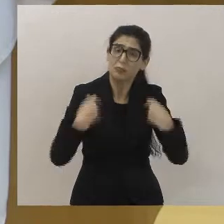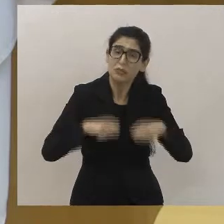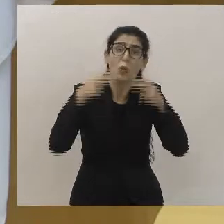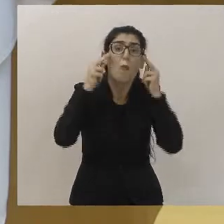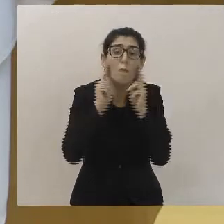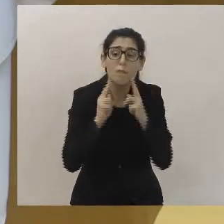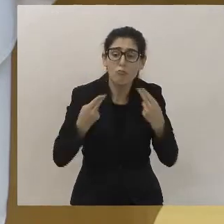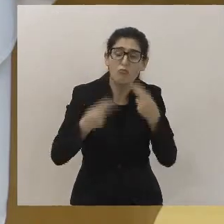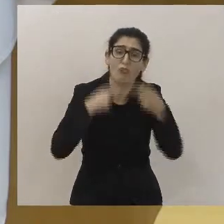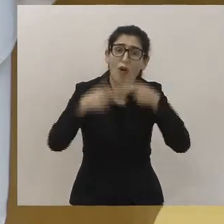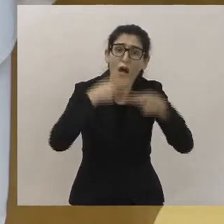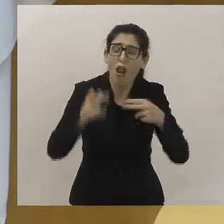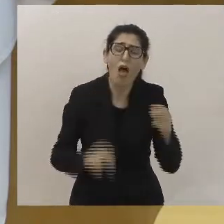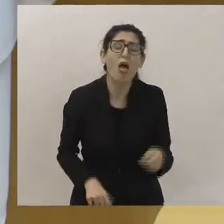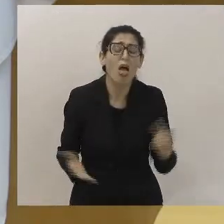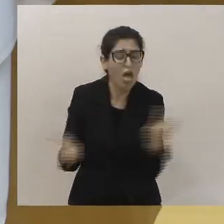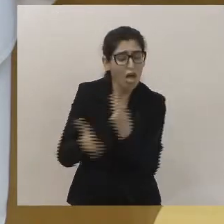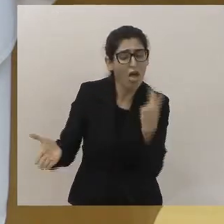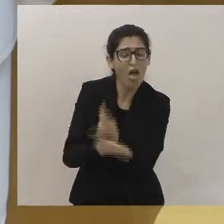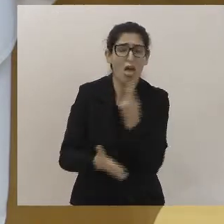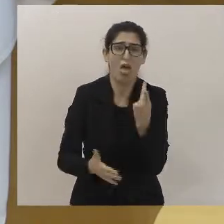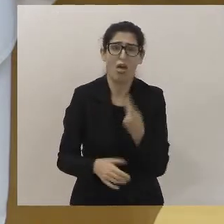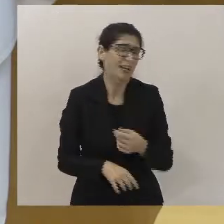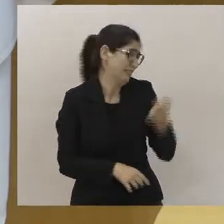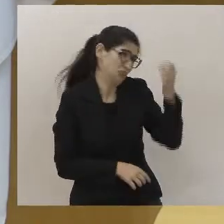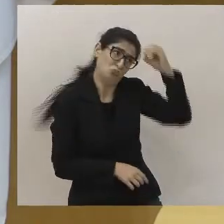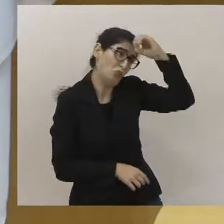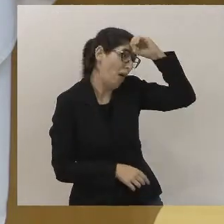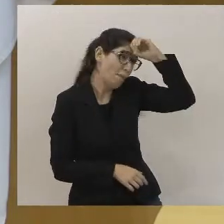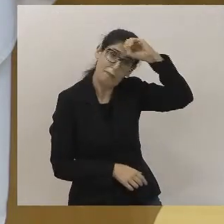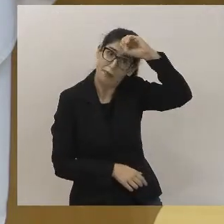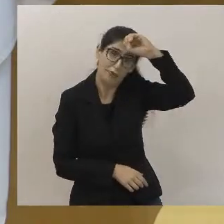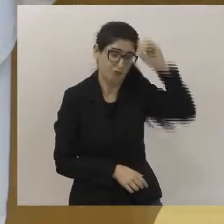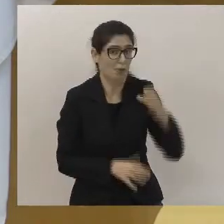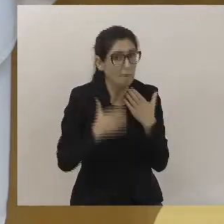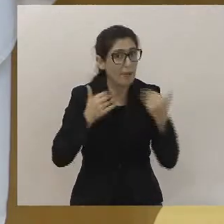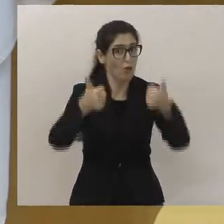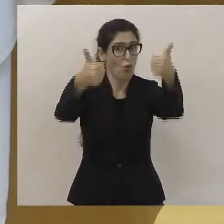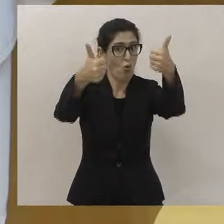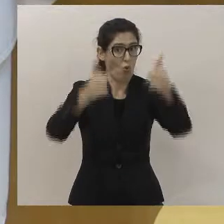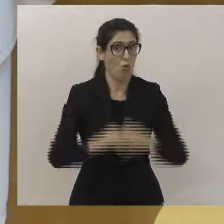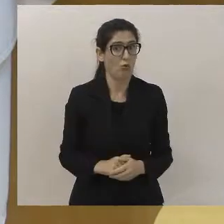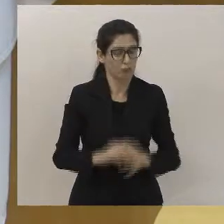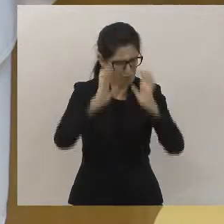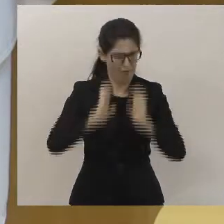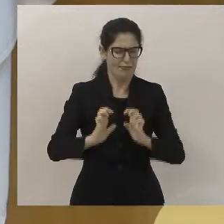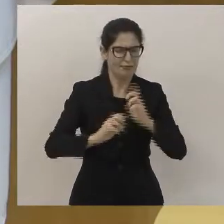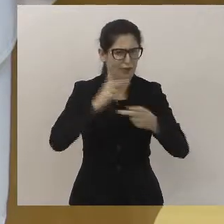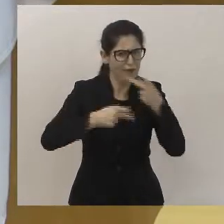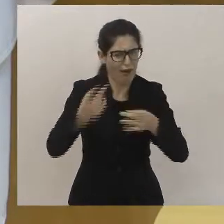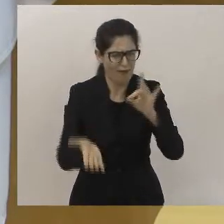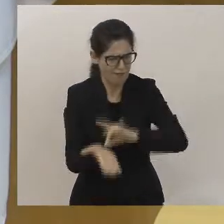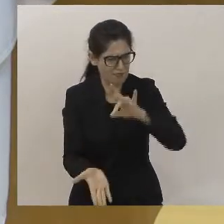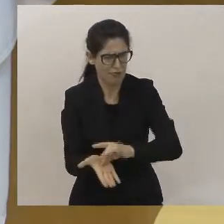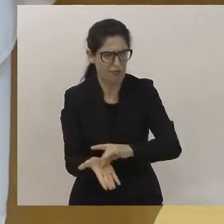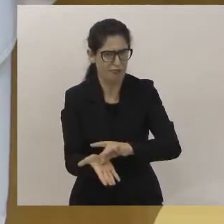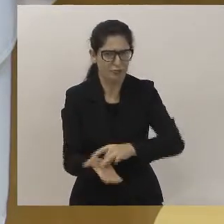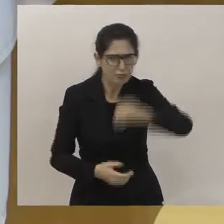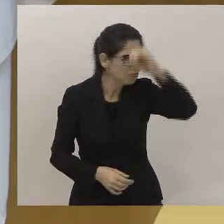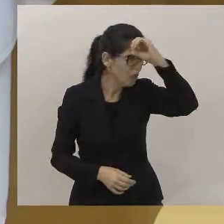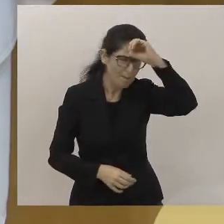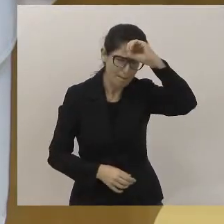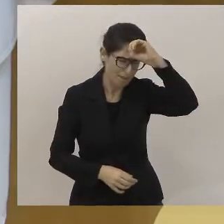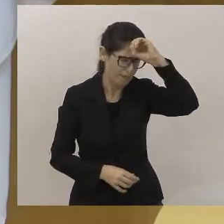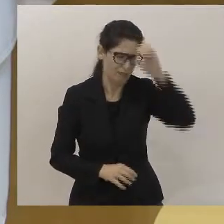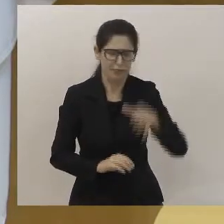não tínhamos noção isso aqui eu acho que é mais bonito porque até notei algumas coisas aqui o plano de